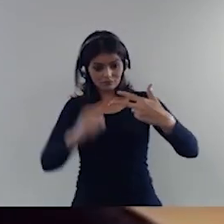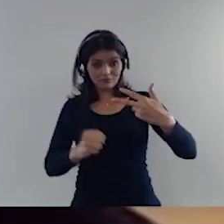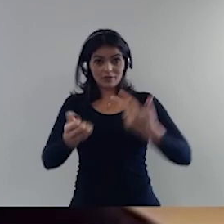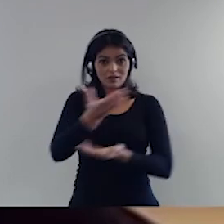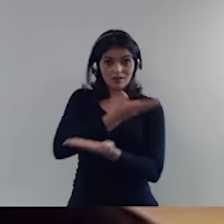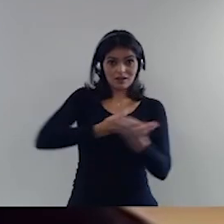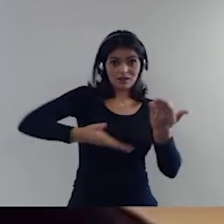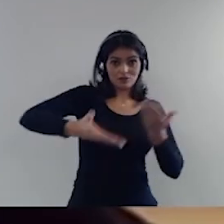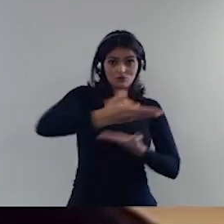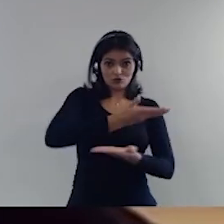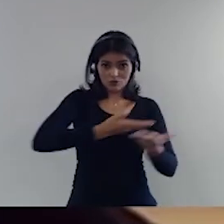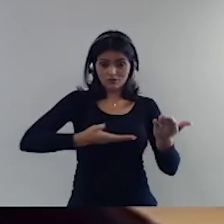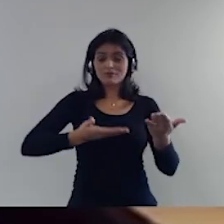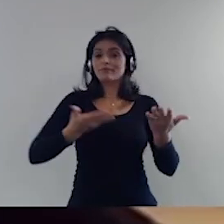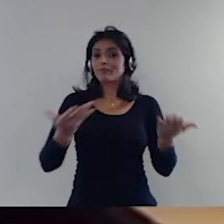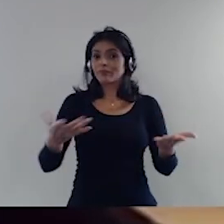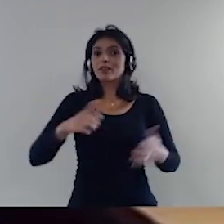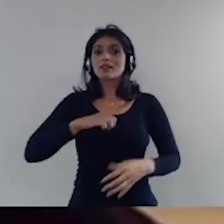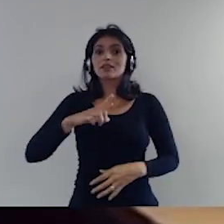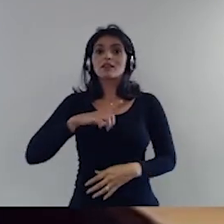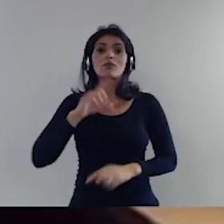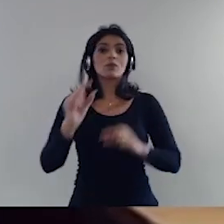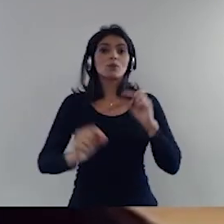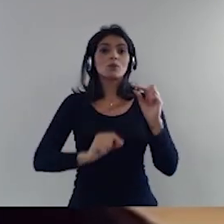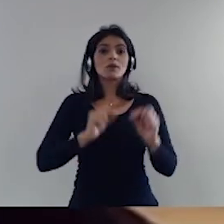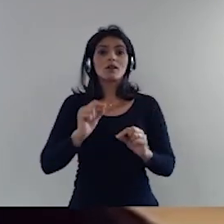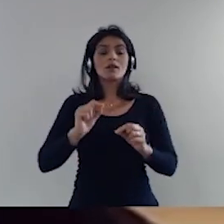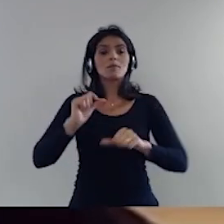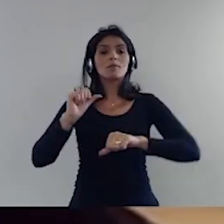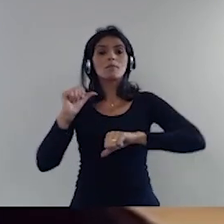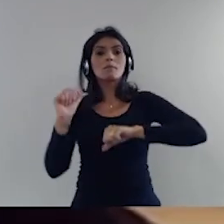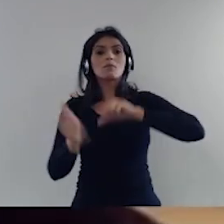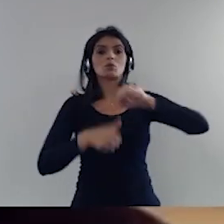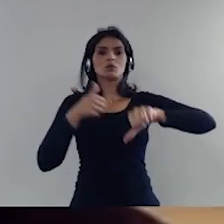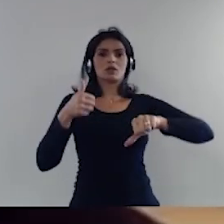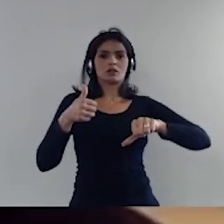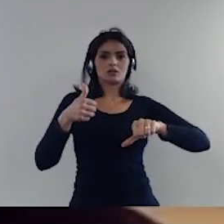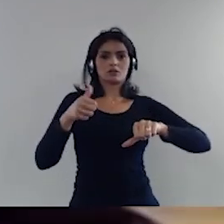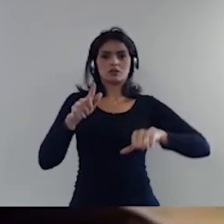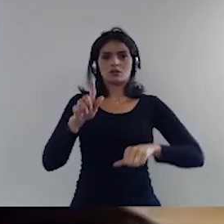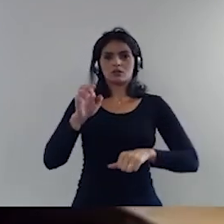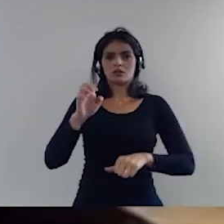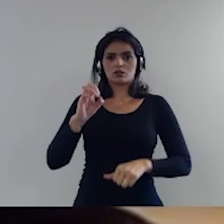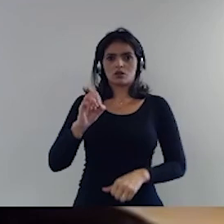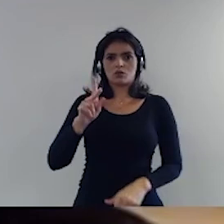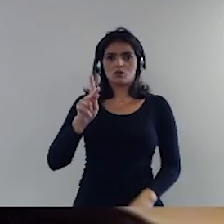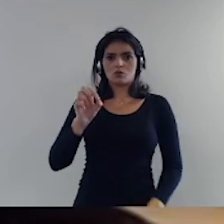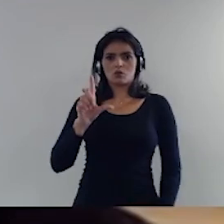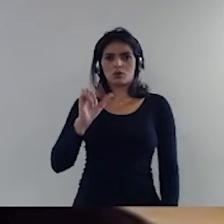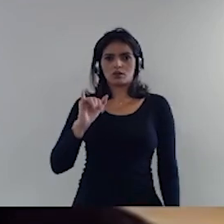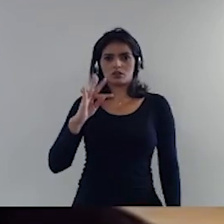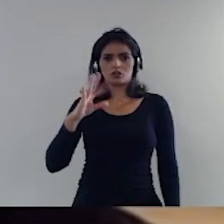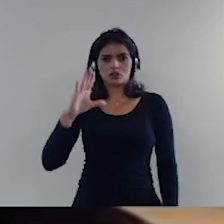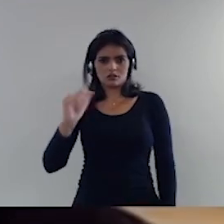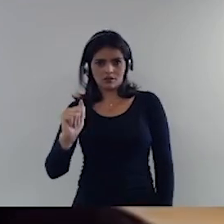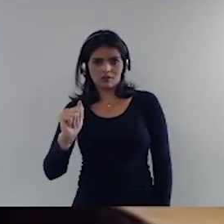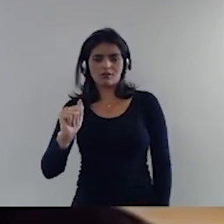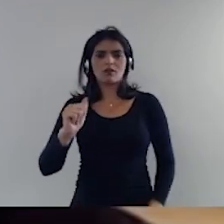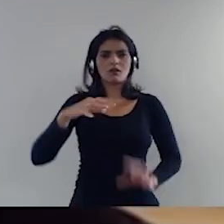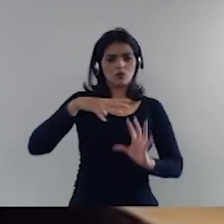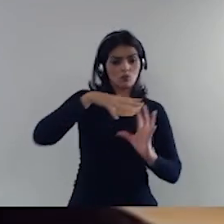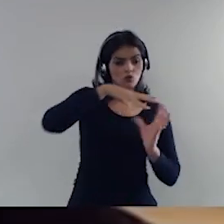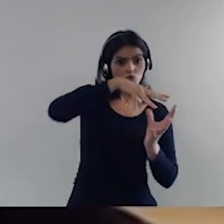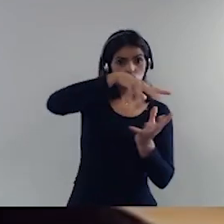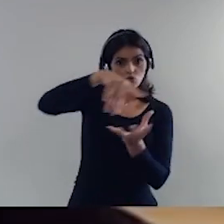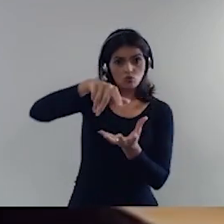institucionais. Houve, Marcos, uma mudança geopolítica no mundo de